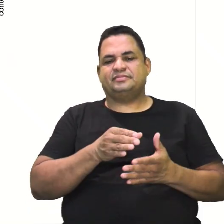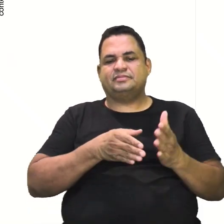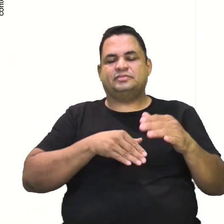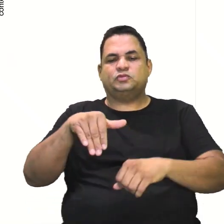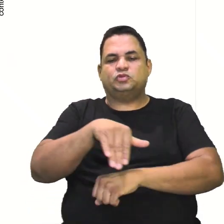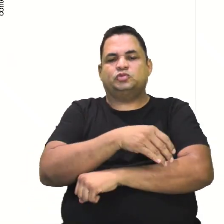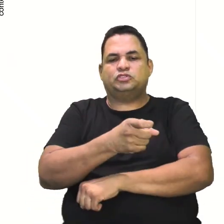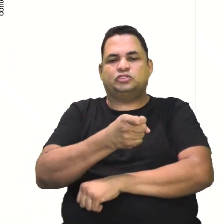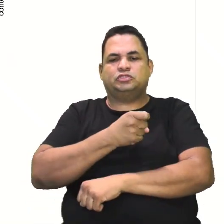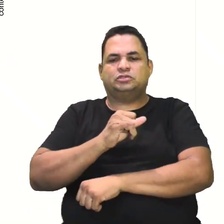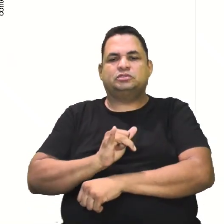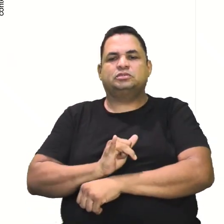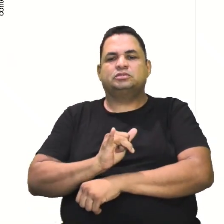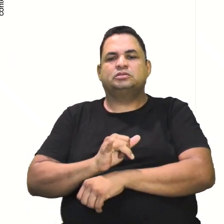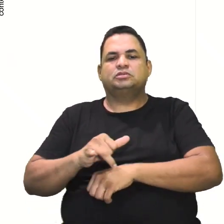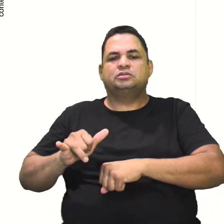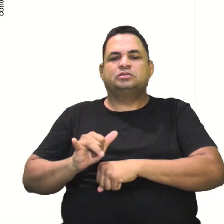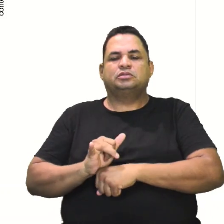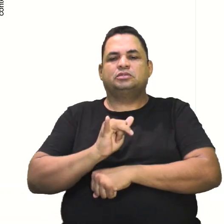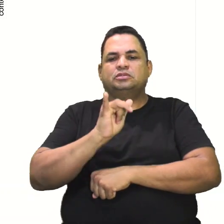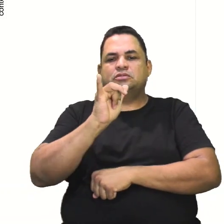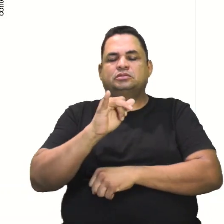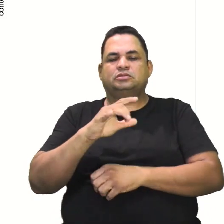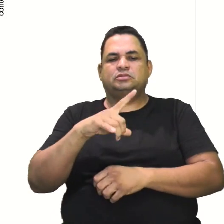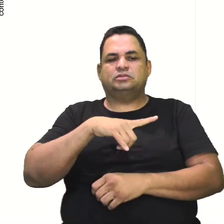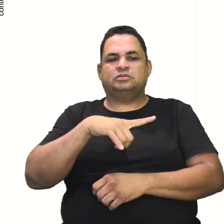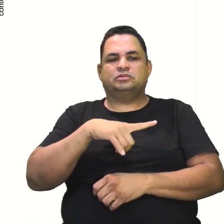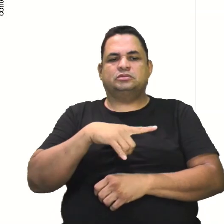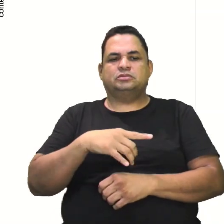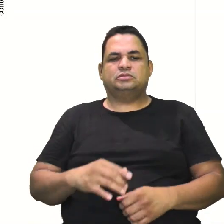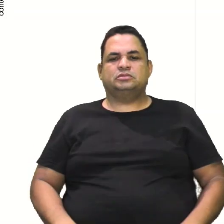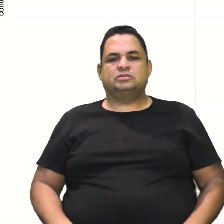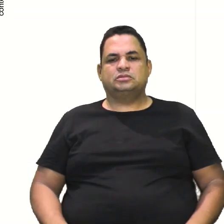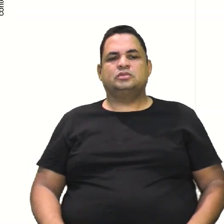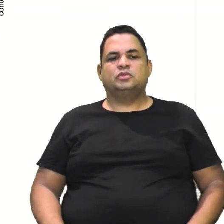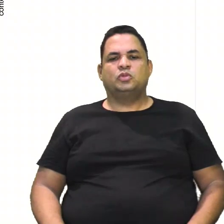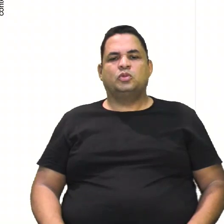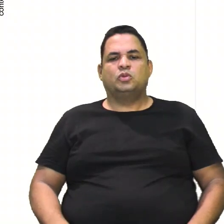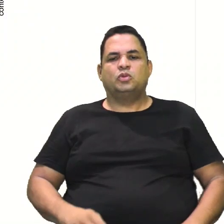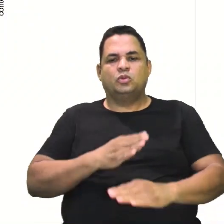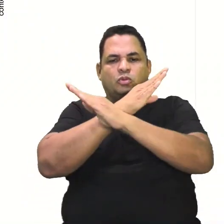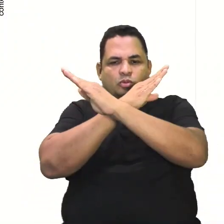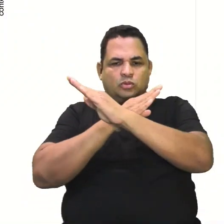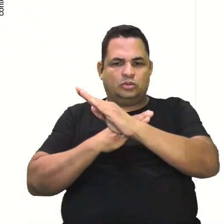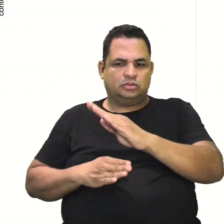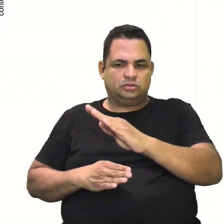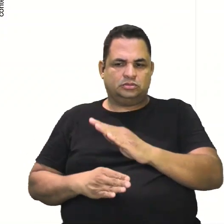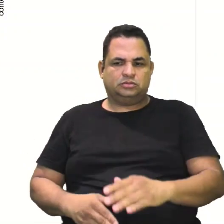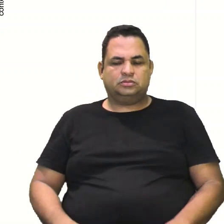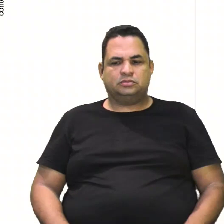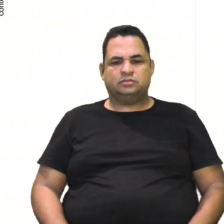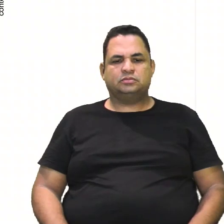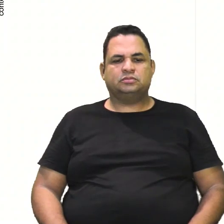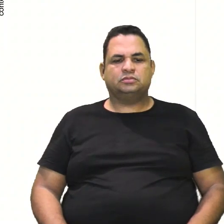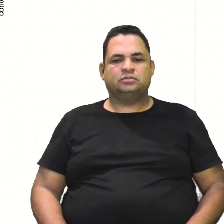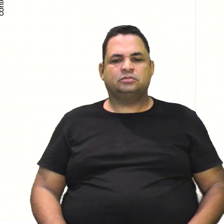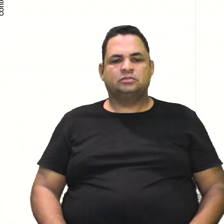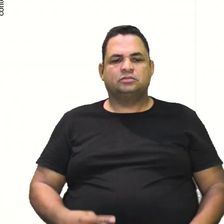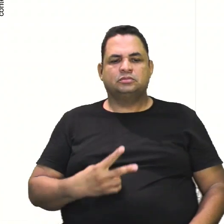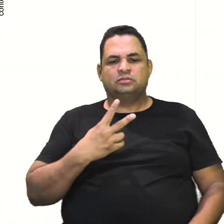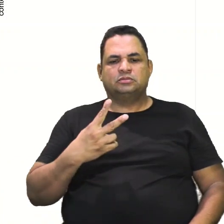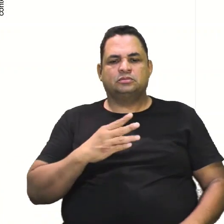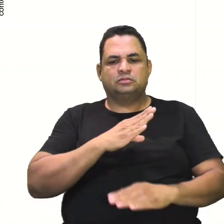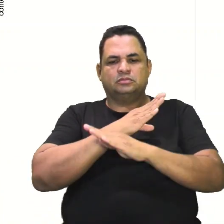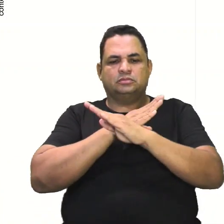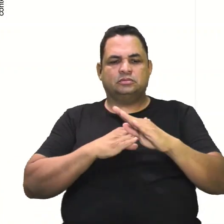rua Y e elas se cruzam em determinado momento, elas são chamadas de concorrentes, ou seja... Duas